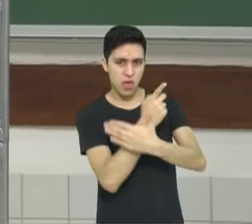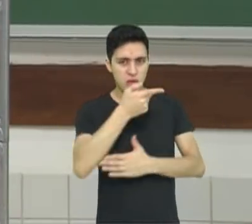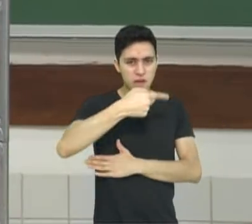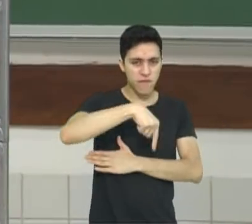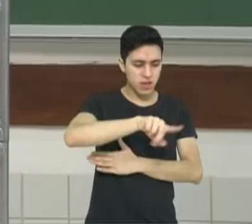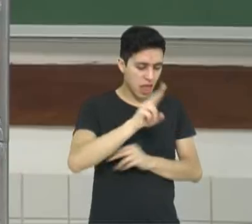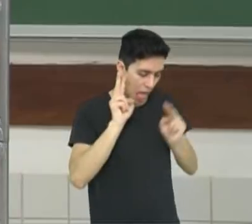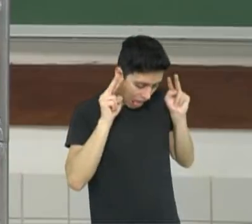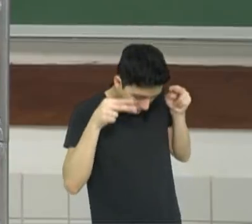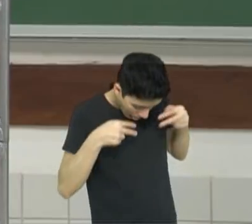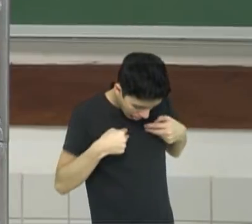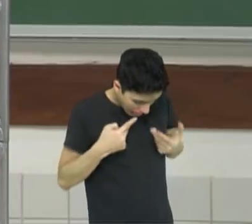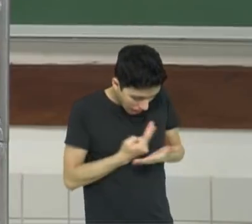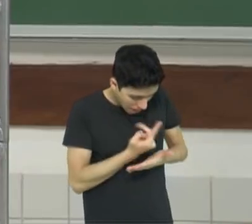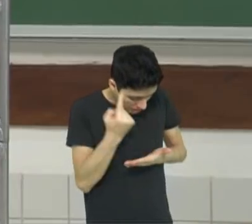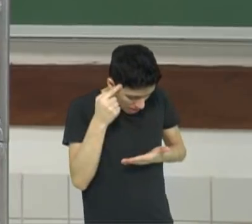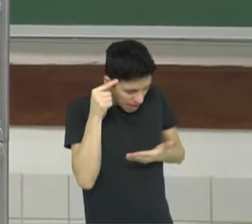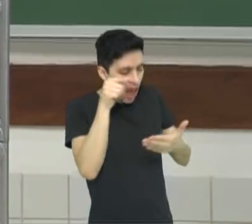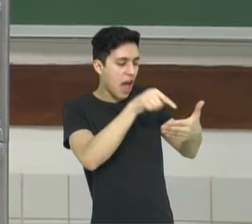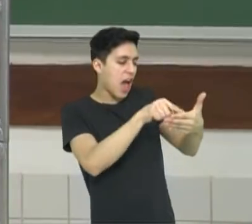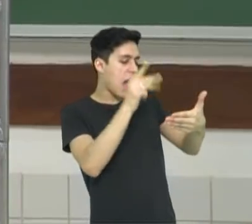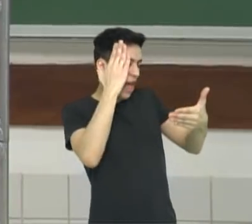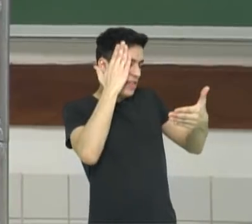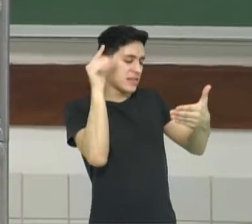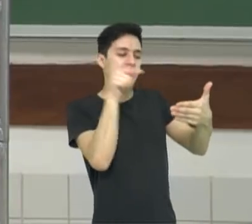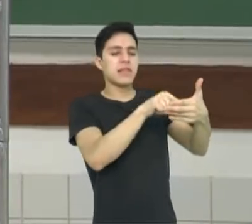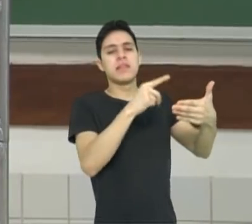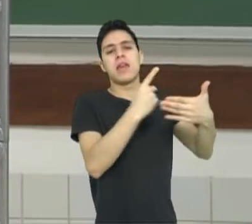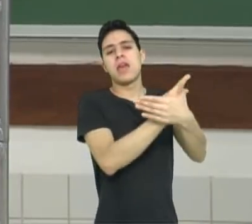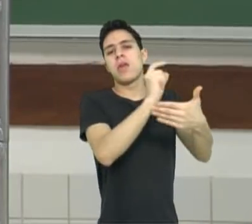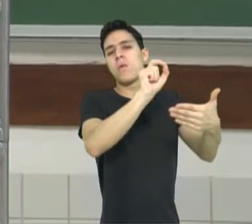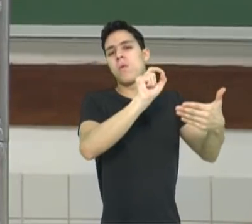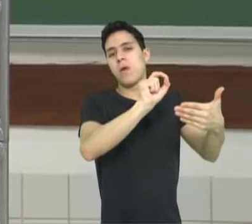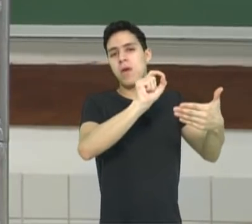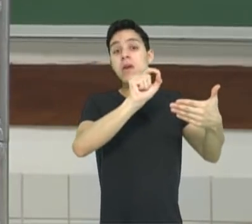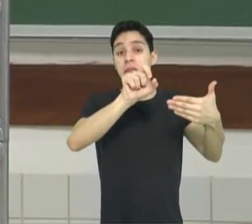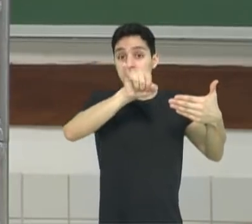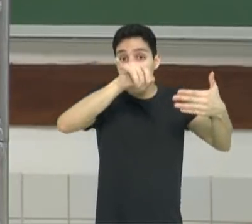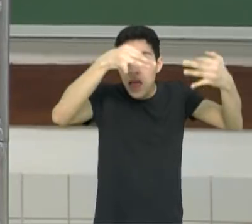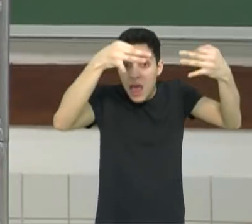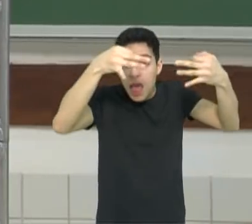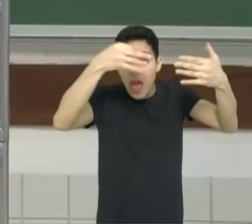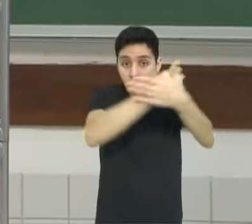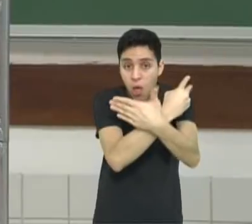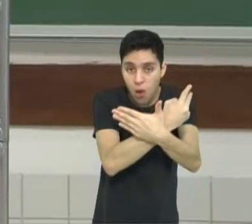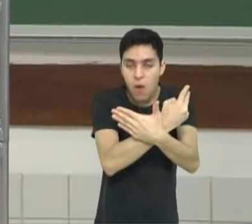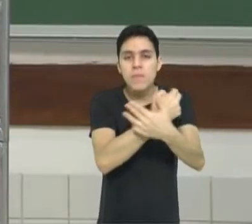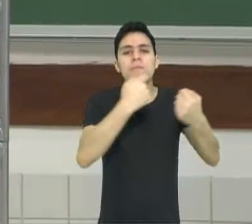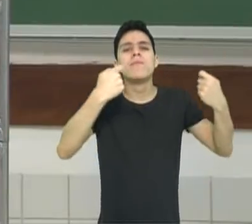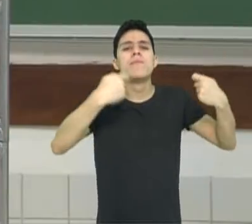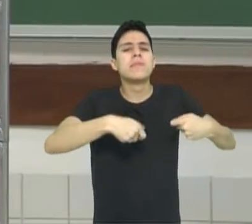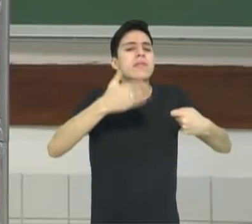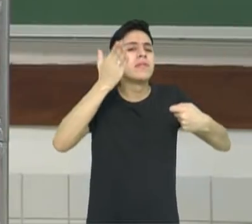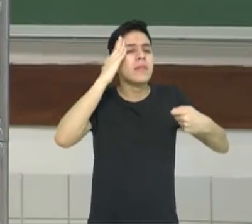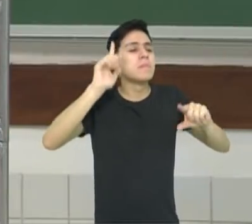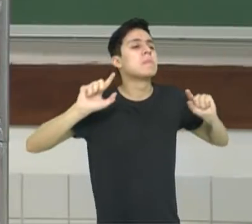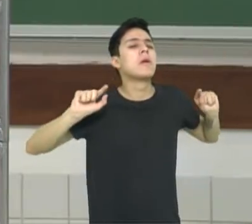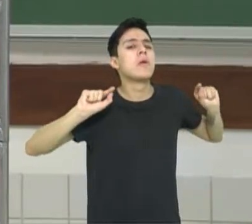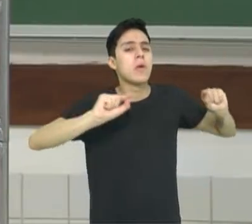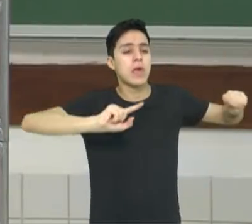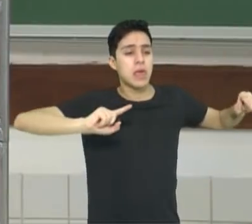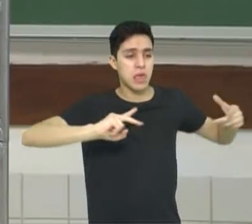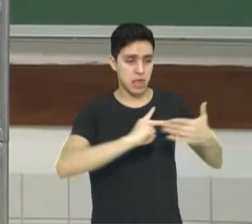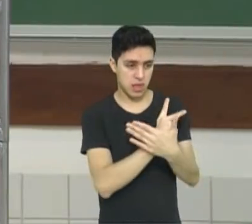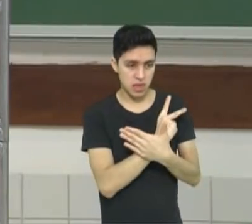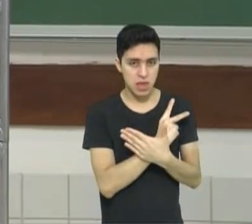erro? Muito importante isso, hein? Se você errou, precisa encontrar onde você errou para